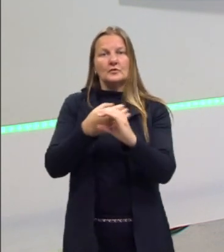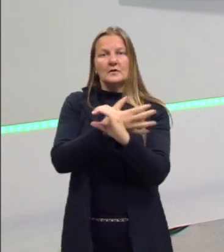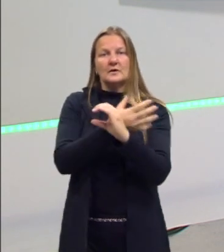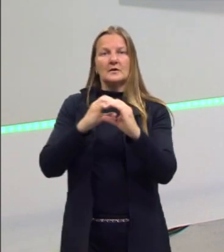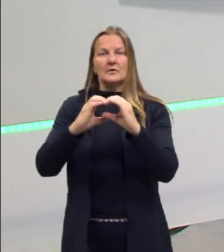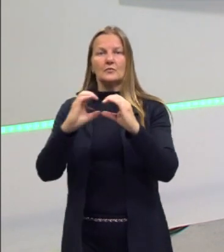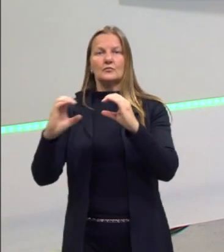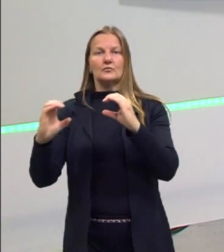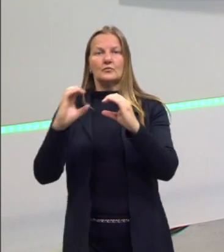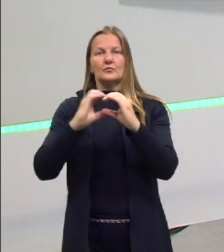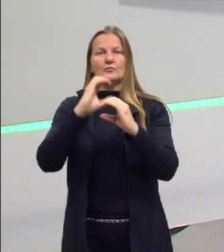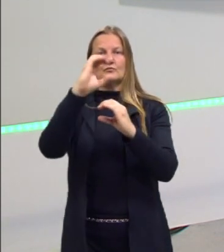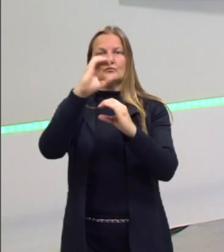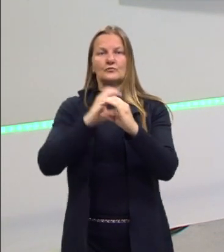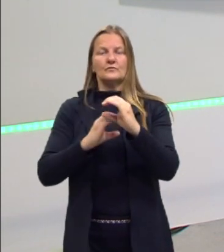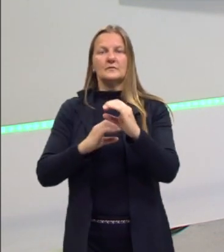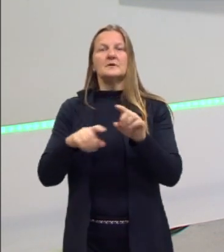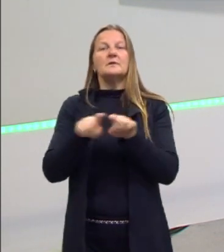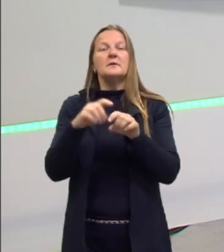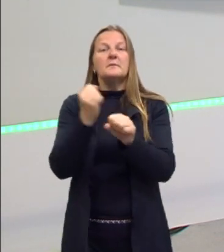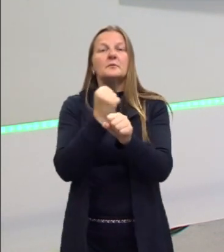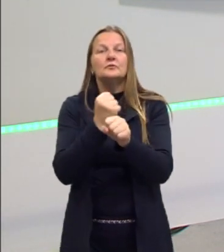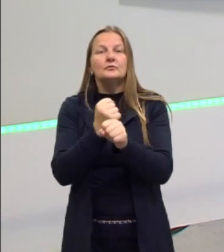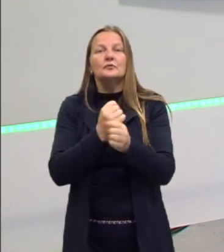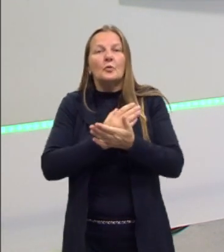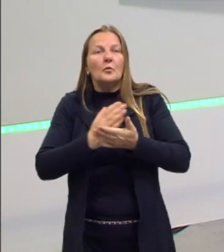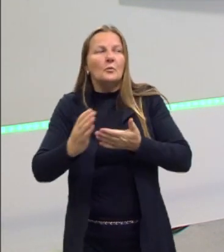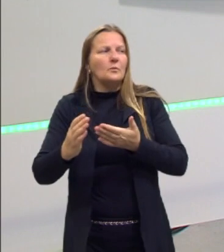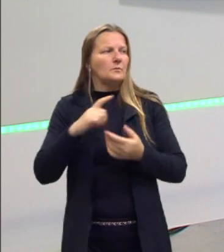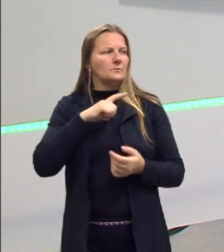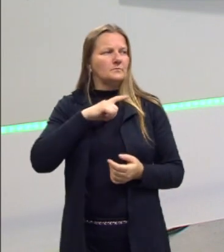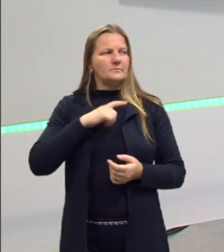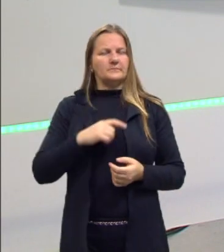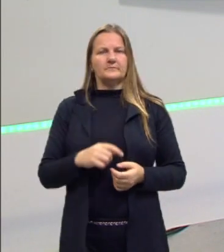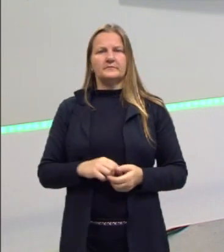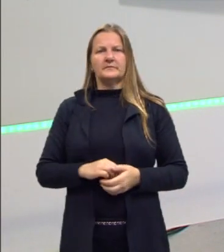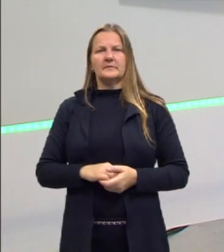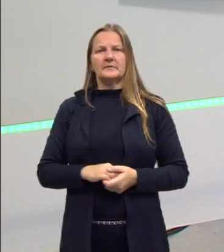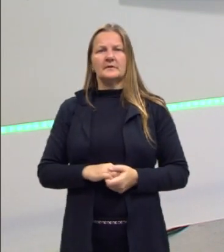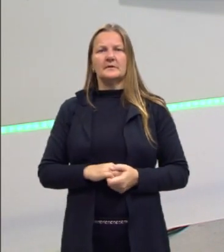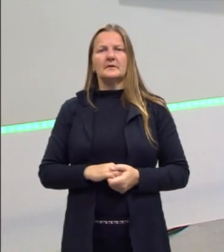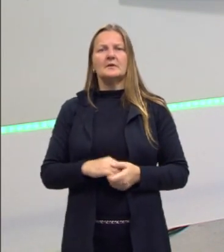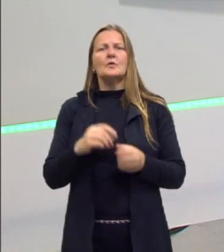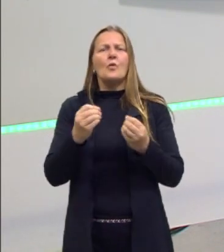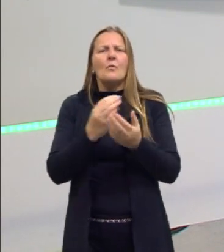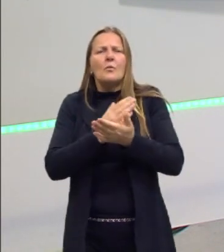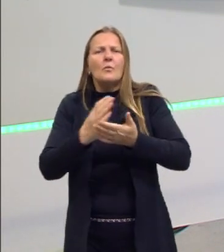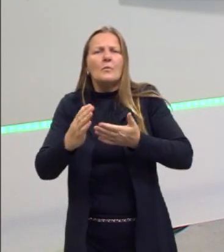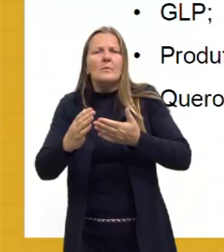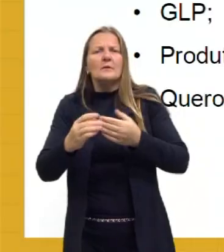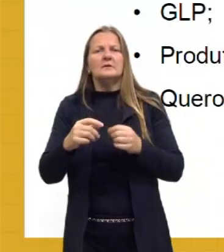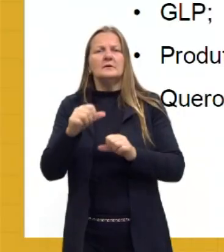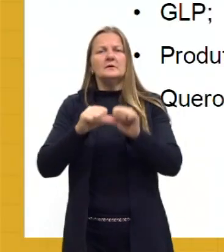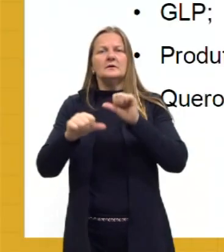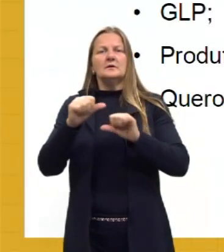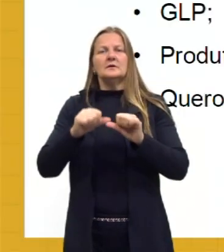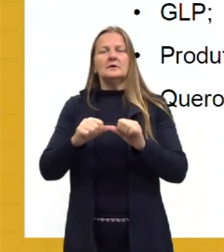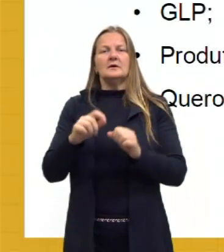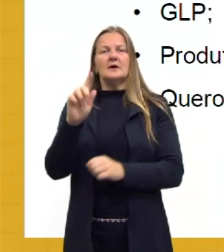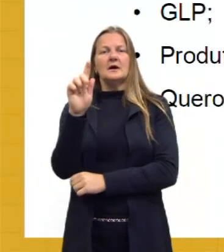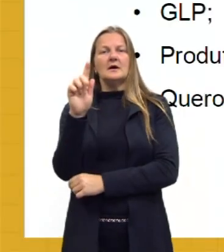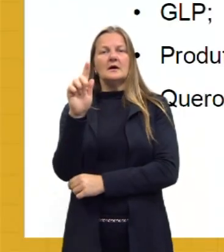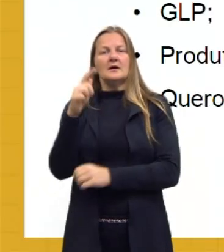os outros produtos também que a gente pode obter a partir de petróleo e os seus derivados é além